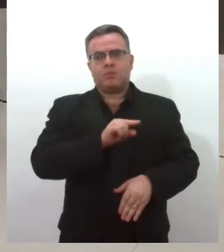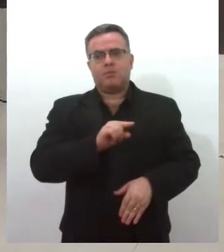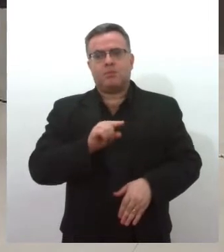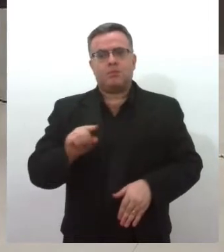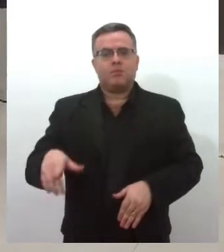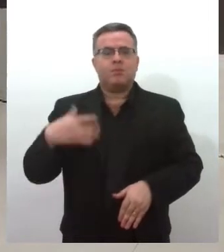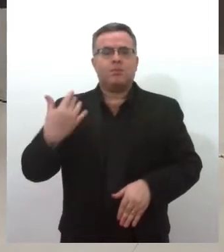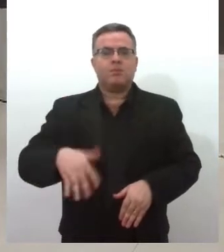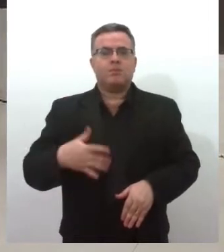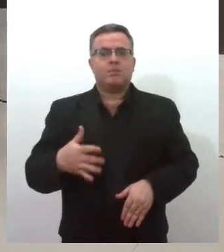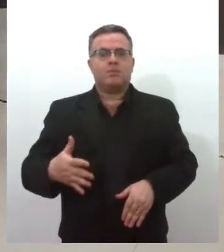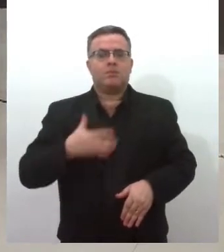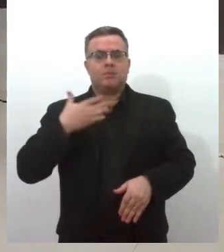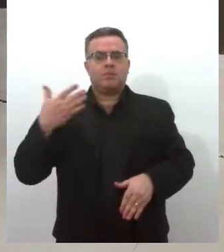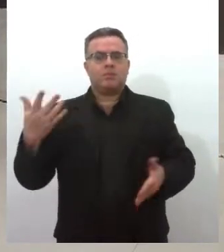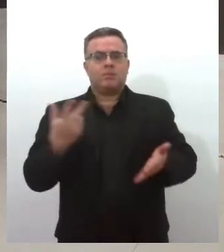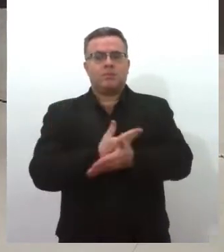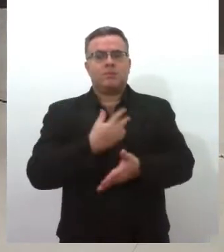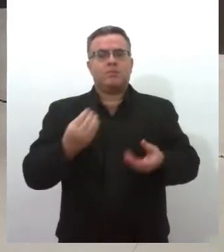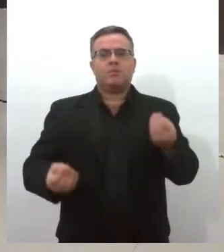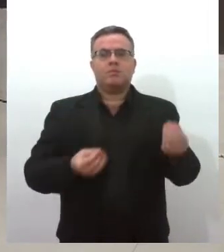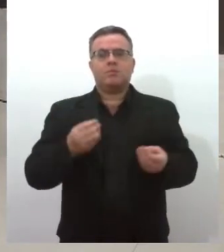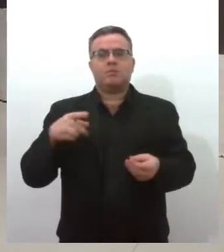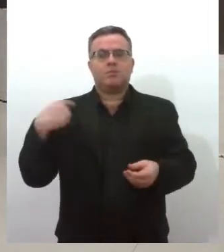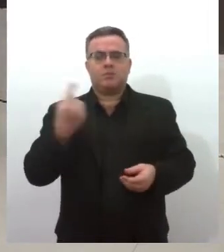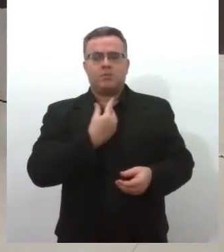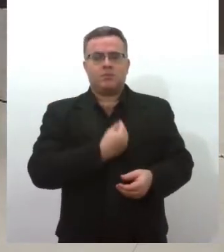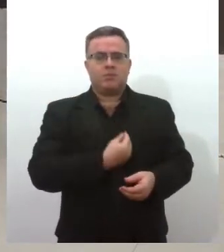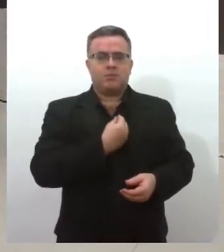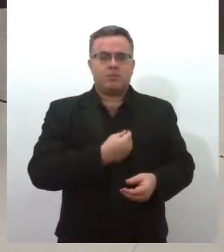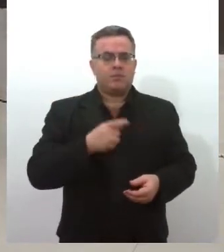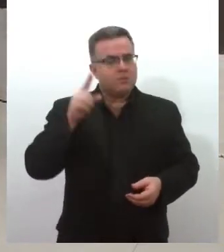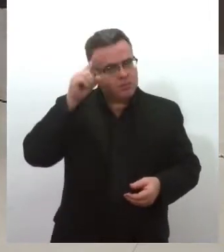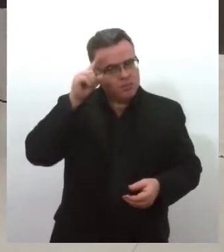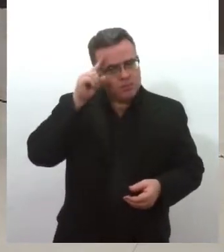que isso impacta na qualidade, né, da nossa vida diariamente.